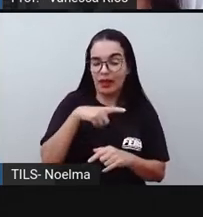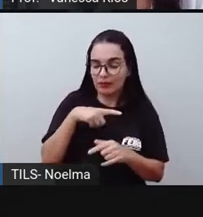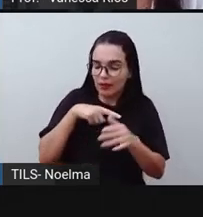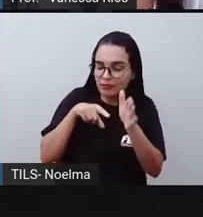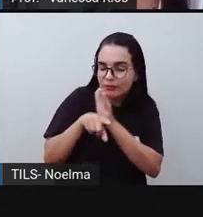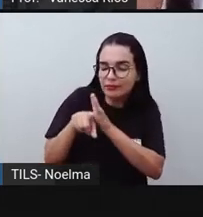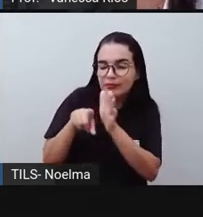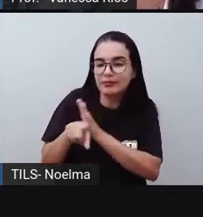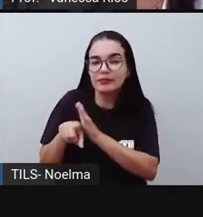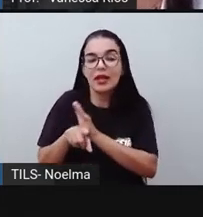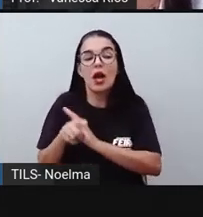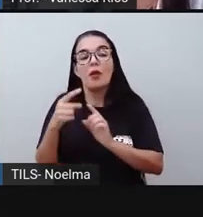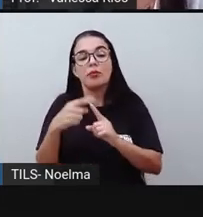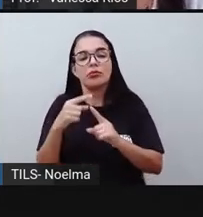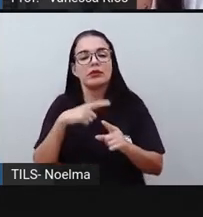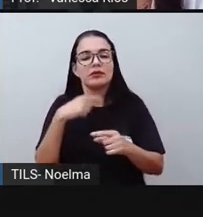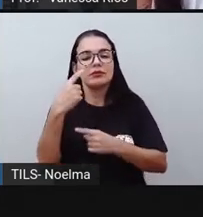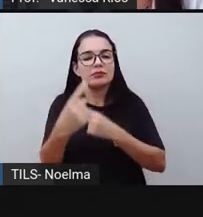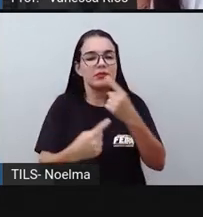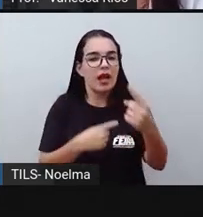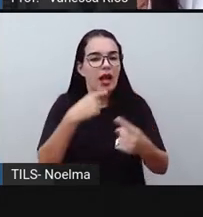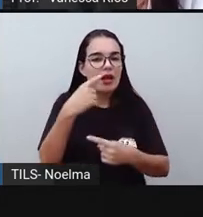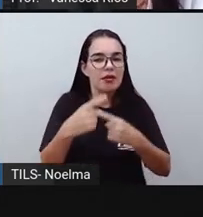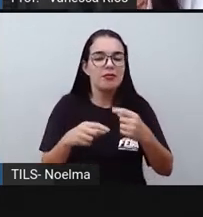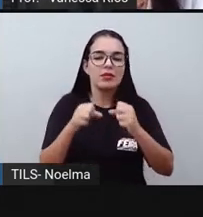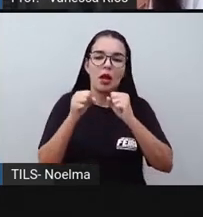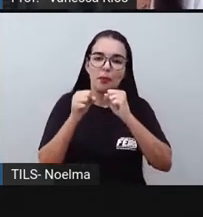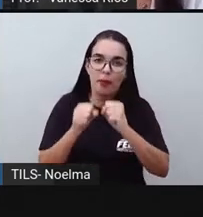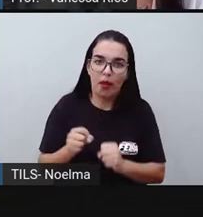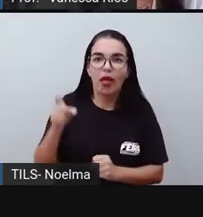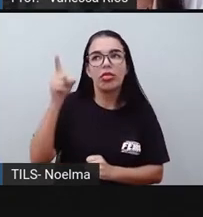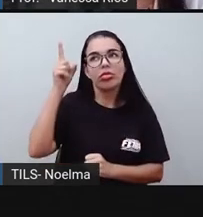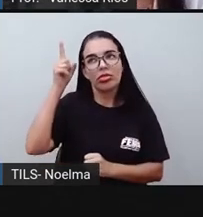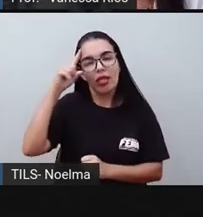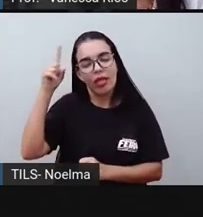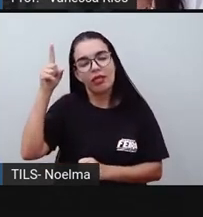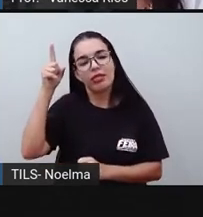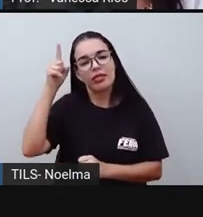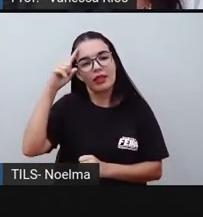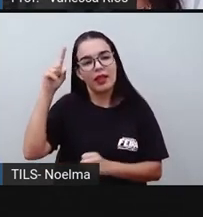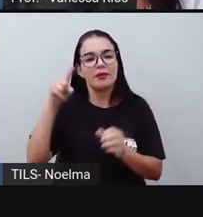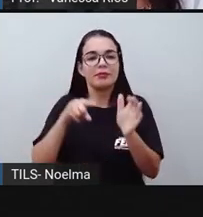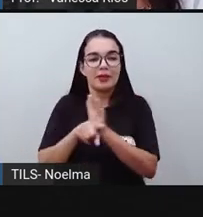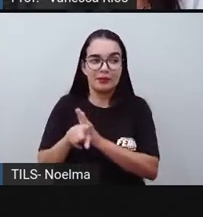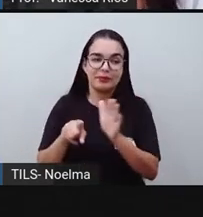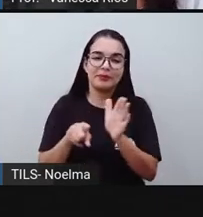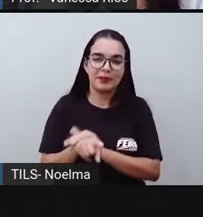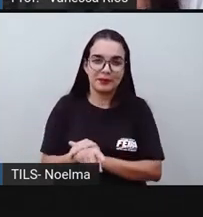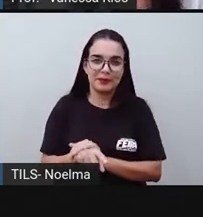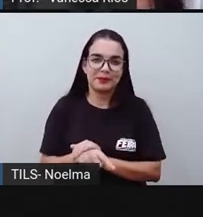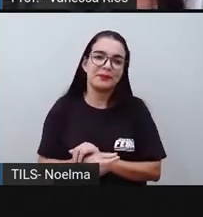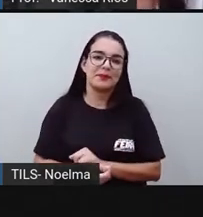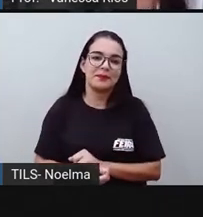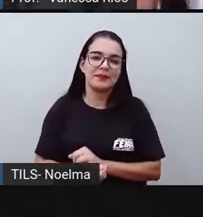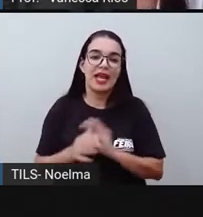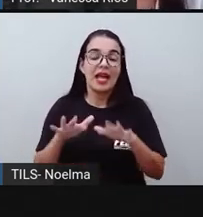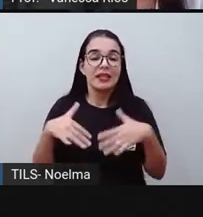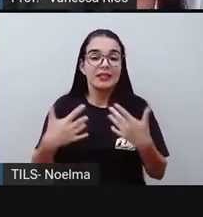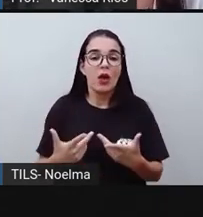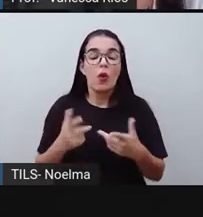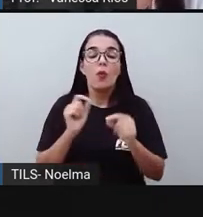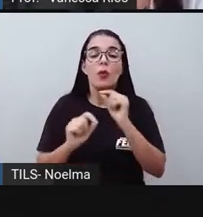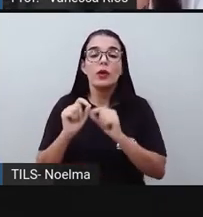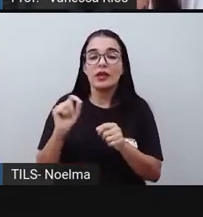questionamentos, porque esses questionamentos eles devem ocorrer toda vez que nos deparamos com uma situação problema. O que devemos